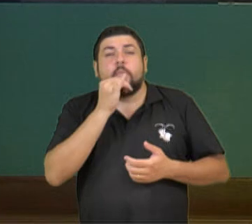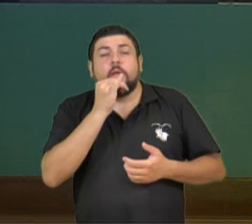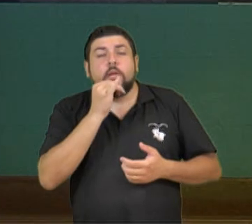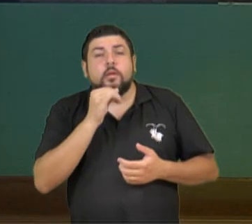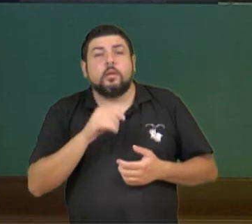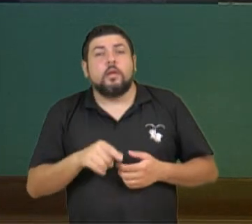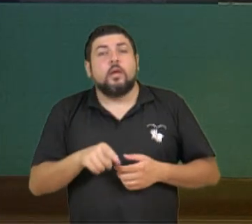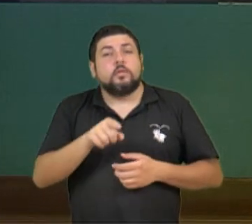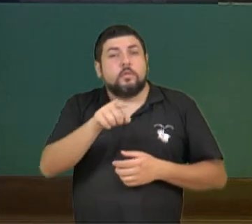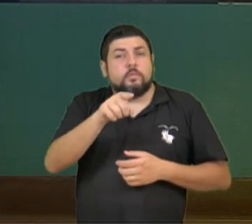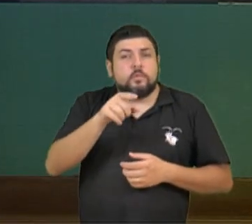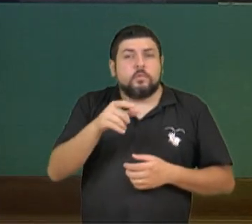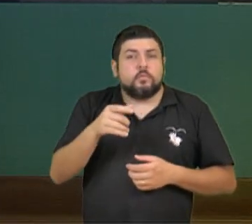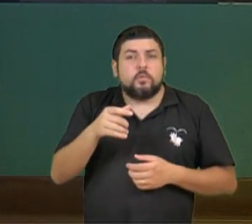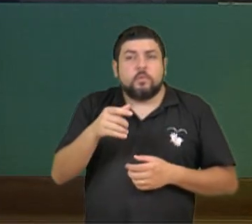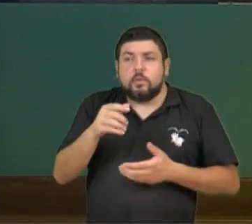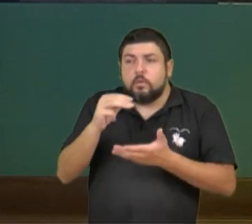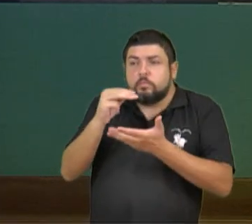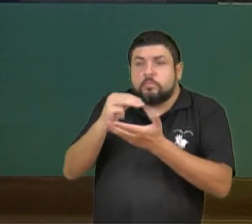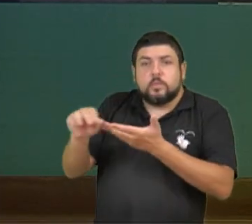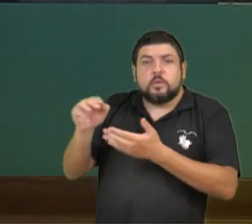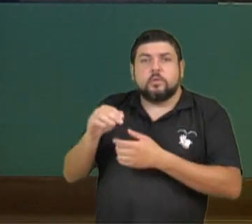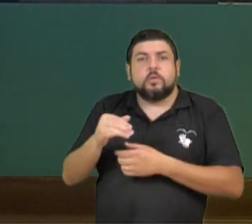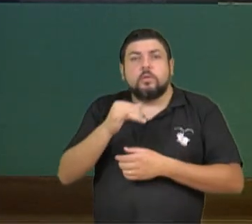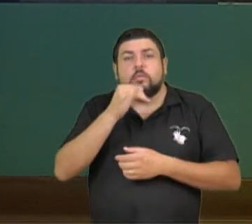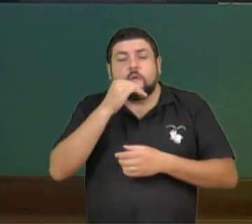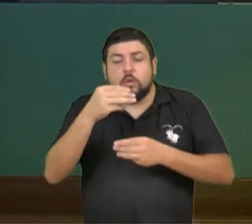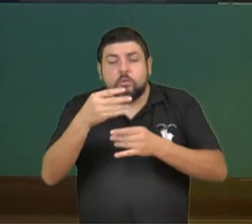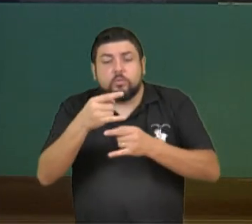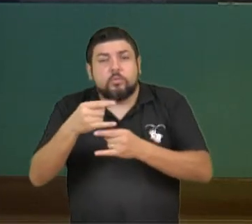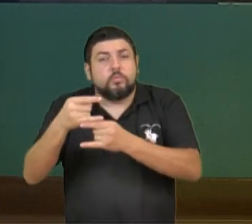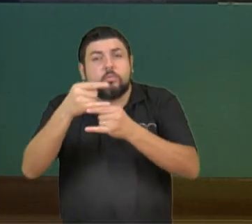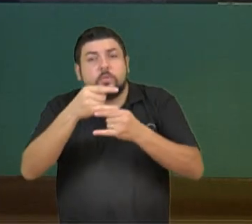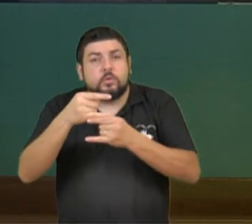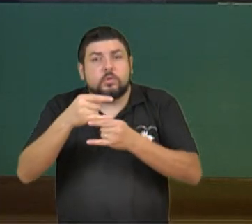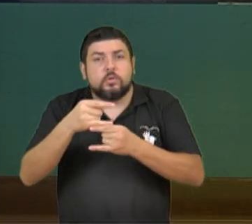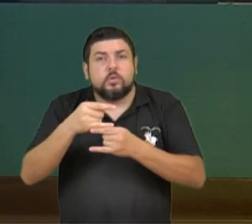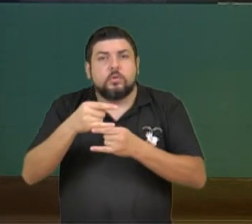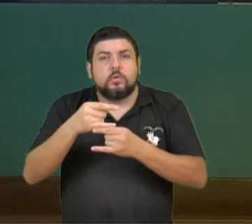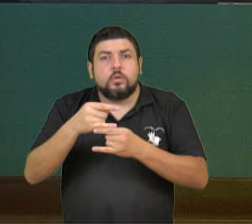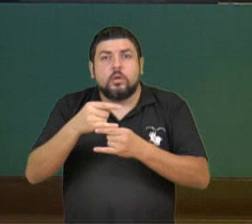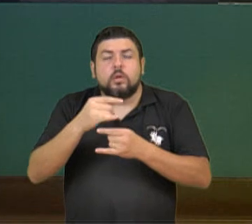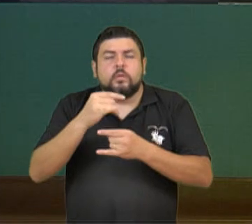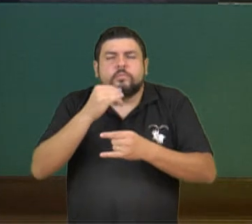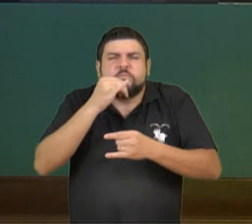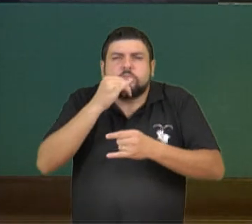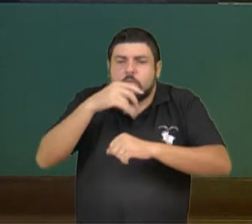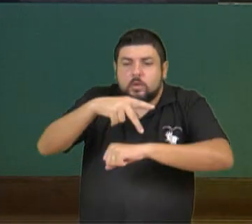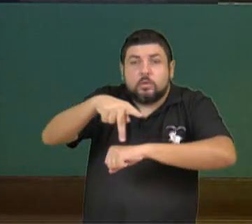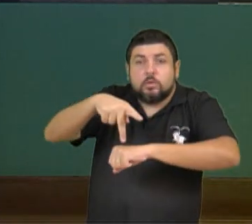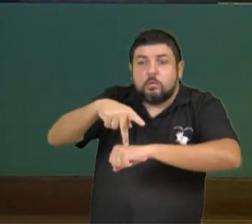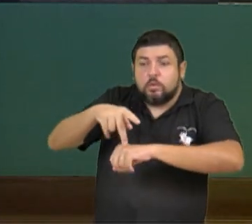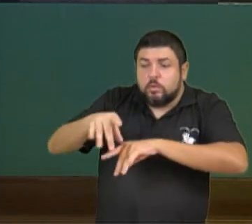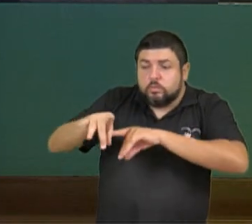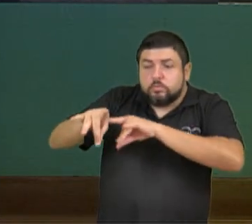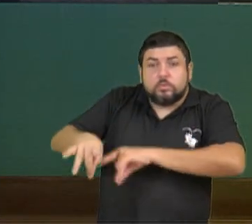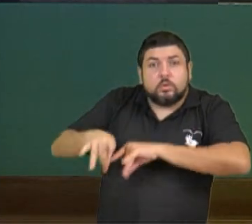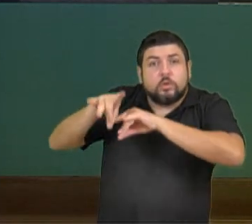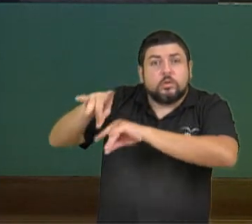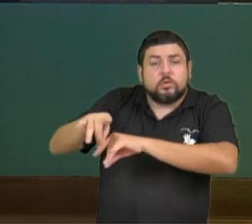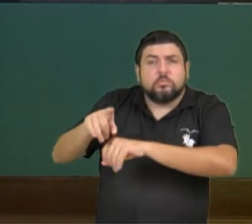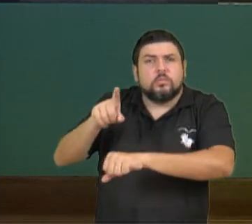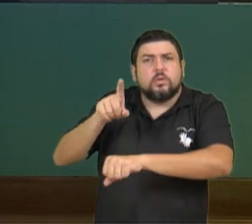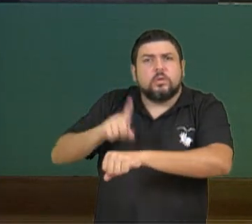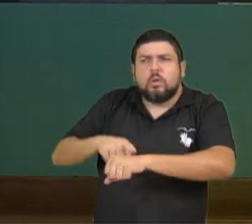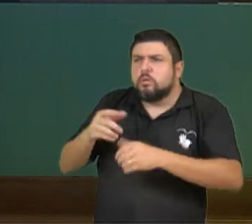para alguém, você entra a fazer um meeting com alguém e este alguém está na Austrália. Você vai ter uma resposta online, mesmo